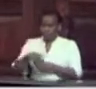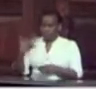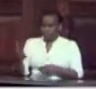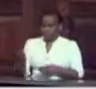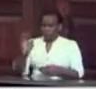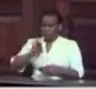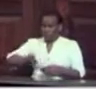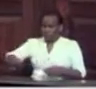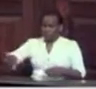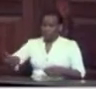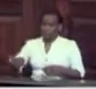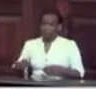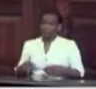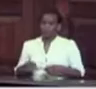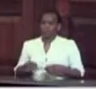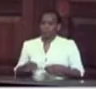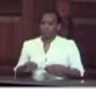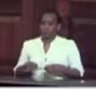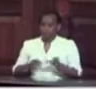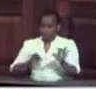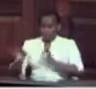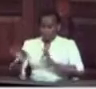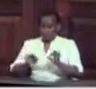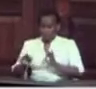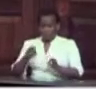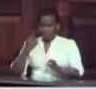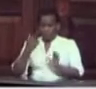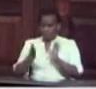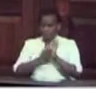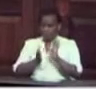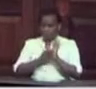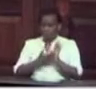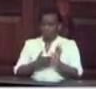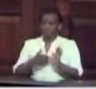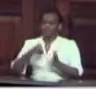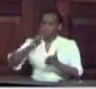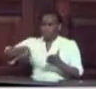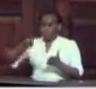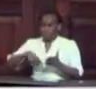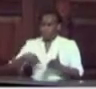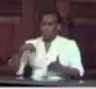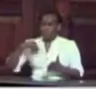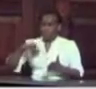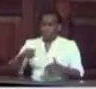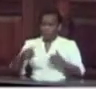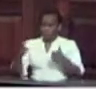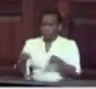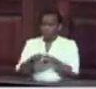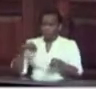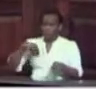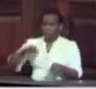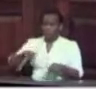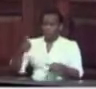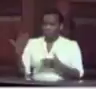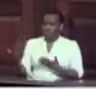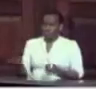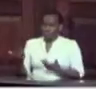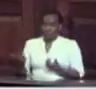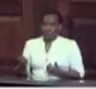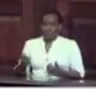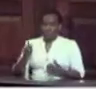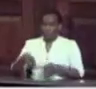rejeição do projeto que propunha a extinção do Renda Melhor e do Renda Melhor Jovem, porque considero que talvez